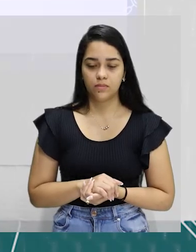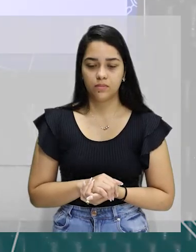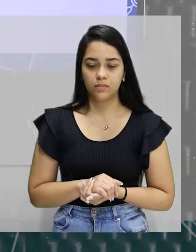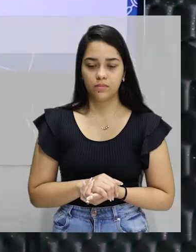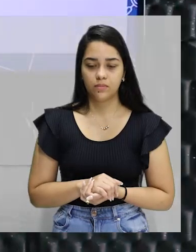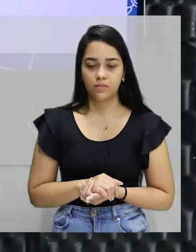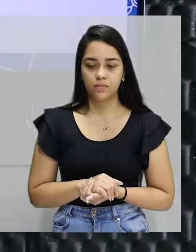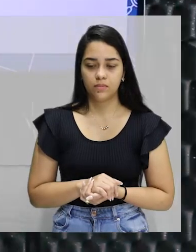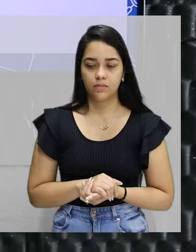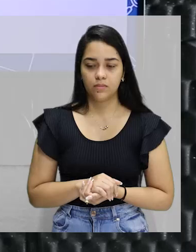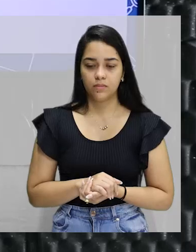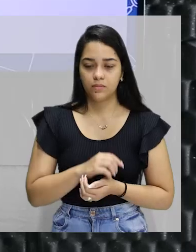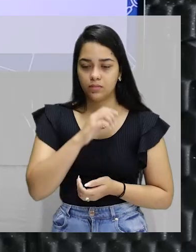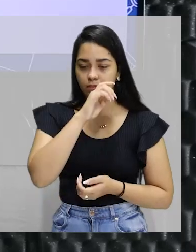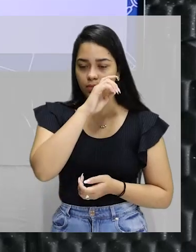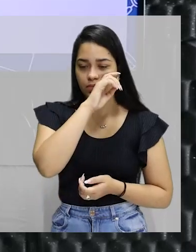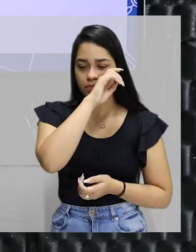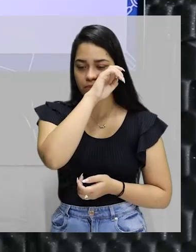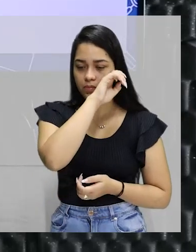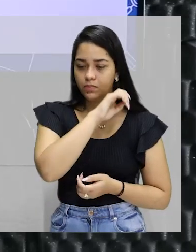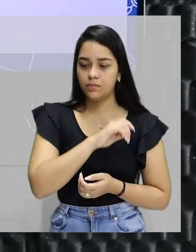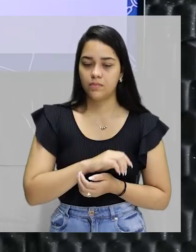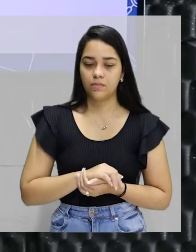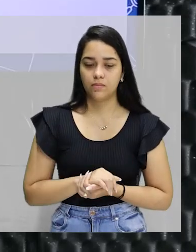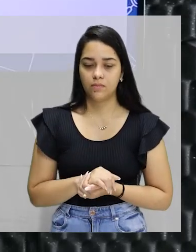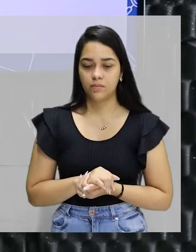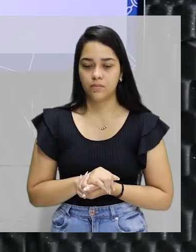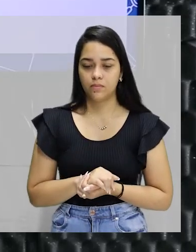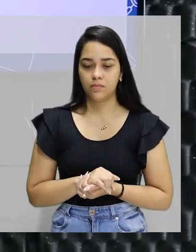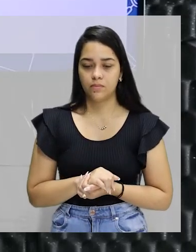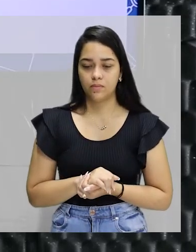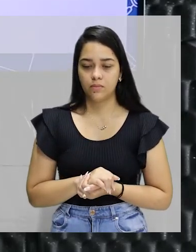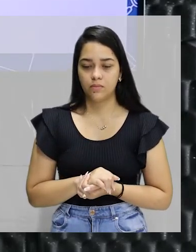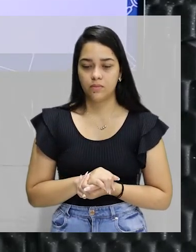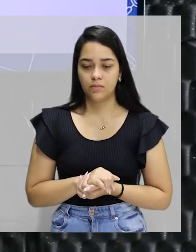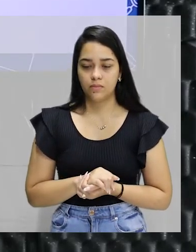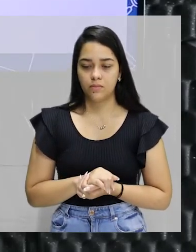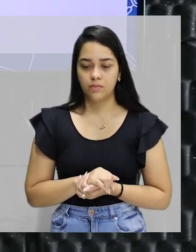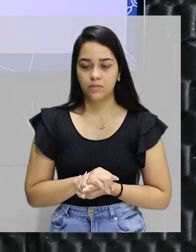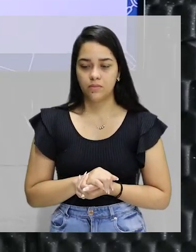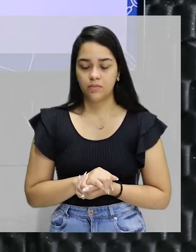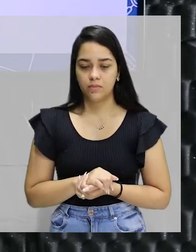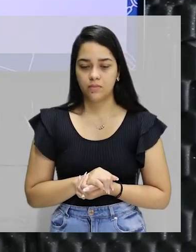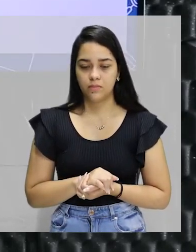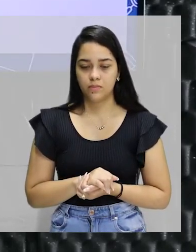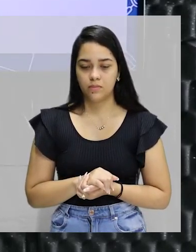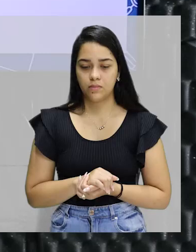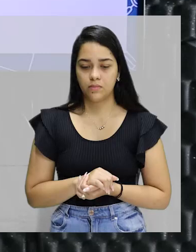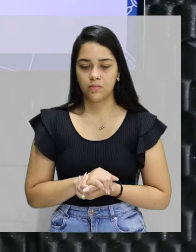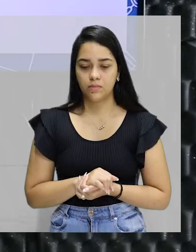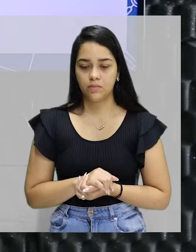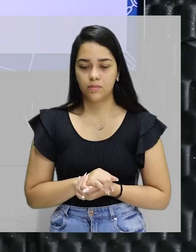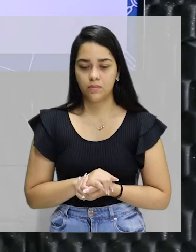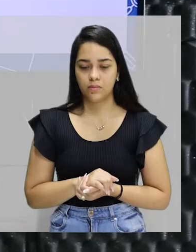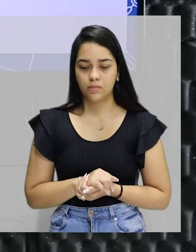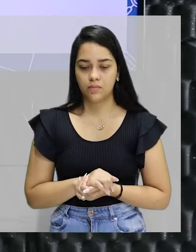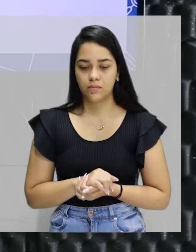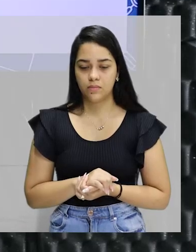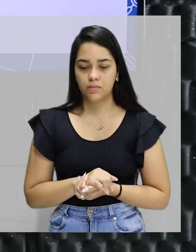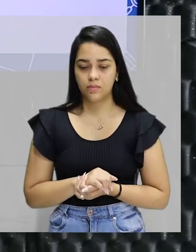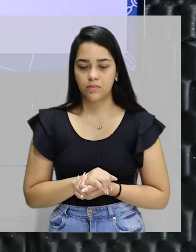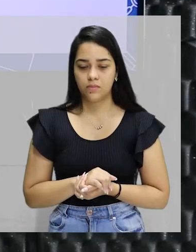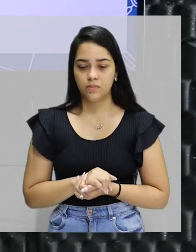Unidos, em 1954. A bomba nuclear era centenas de vezes mais poderosa que a